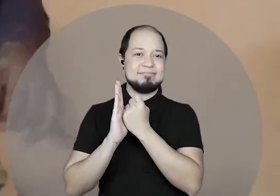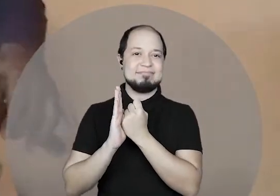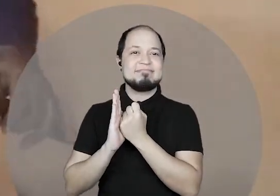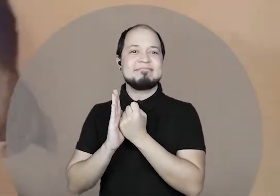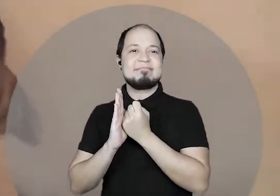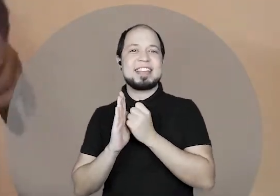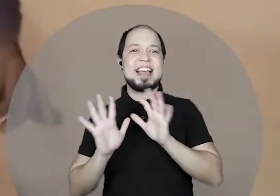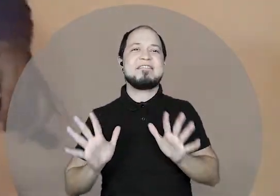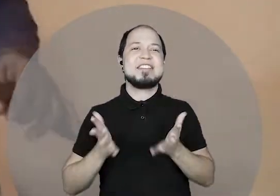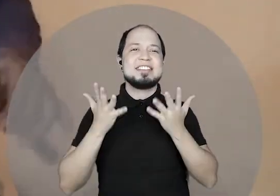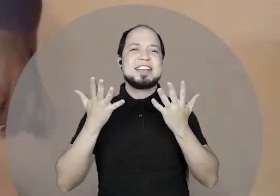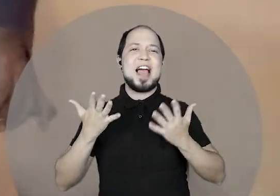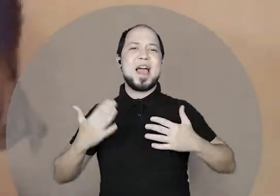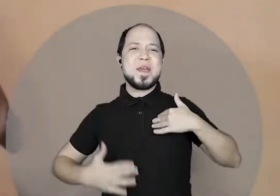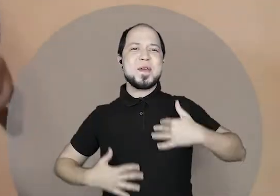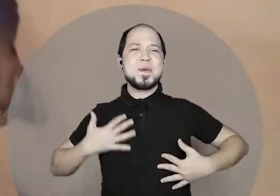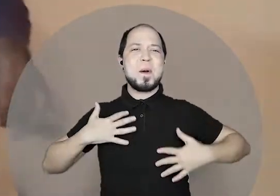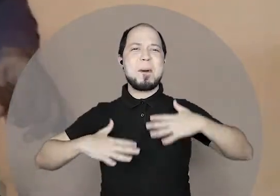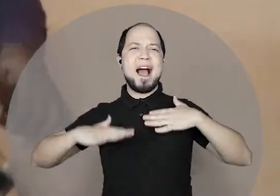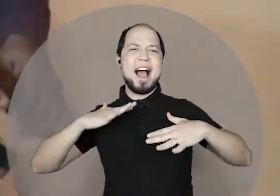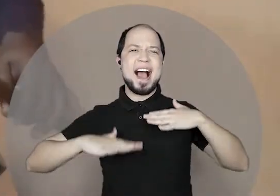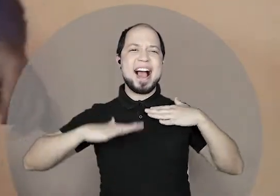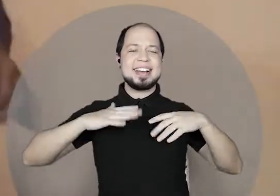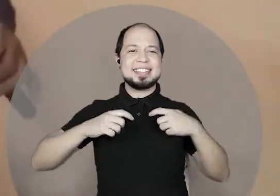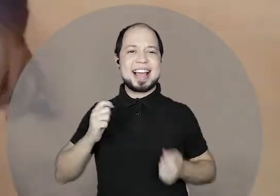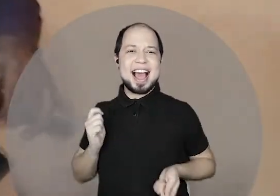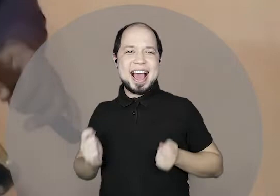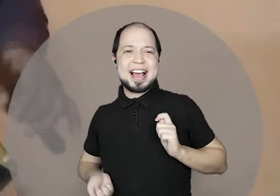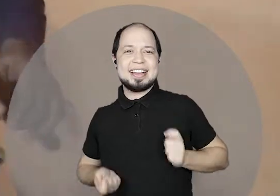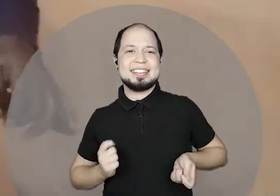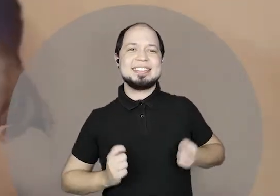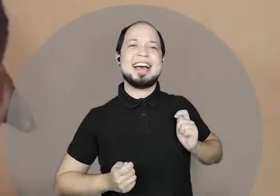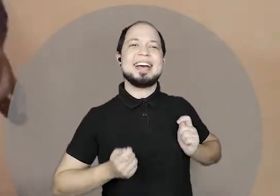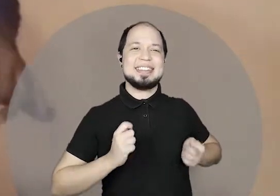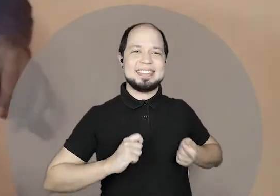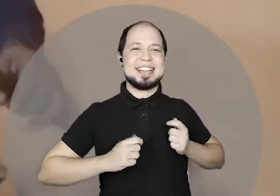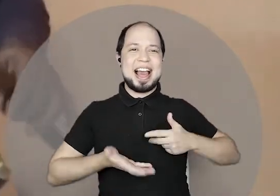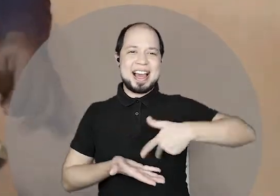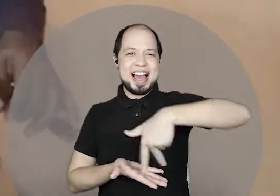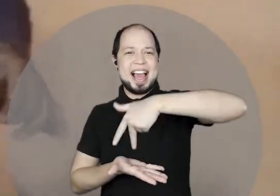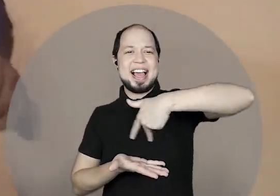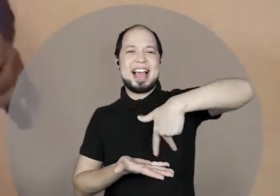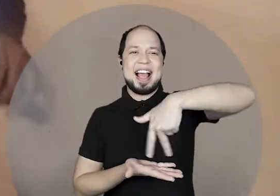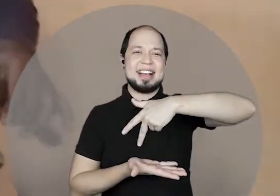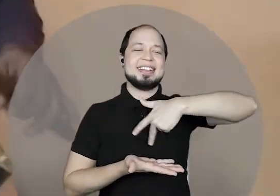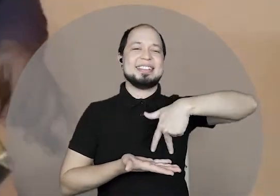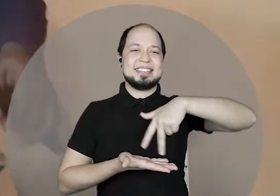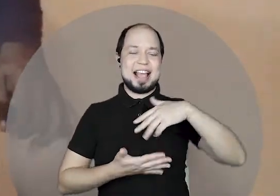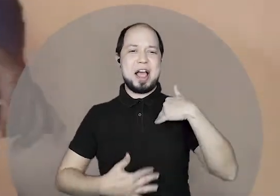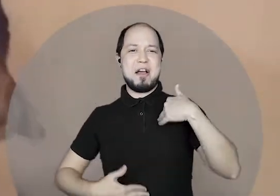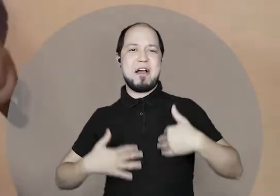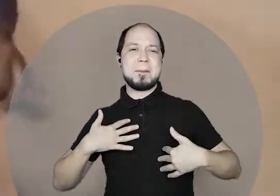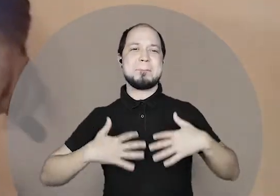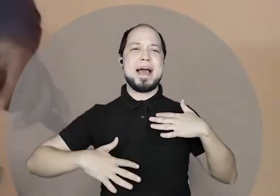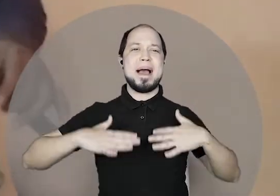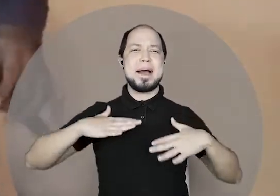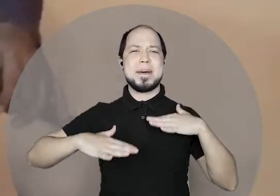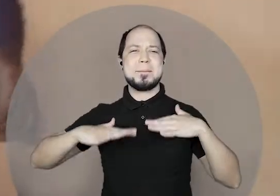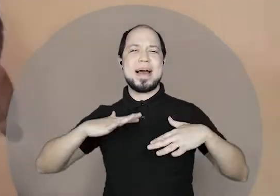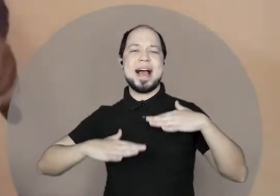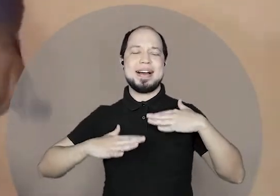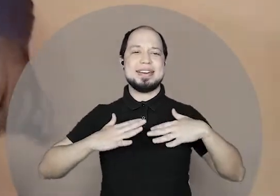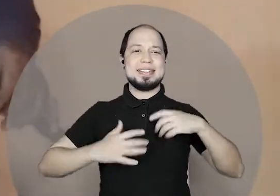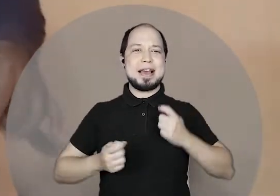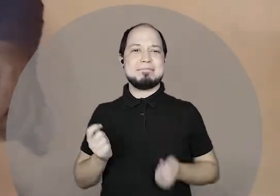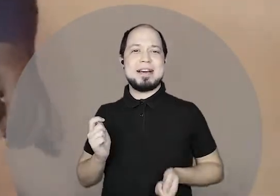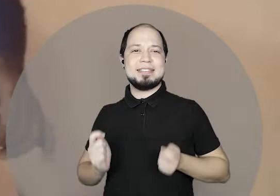gandaia. Oi, balança o corpo, balança a saia, balança o corpo, balança a saia, balança o corpo, balança a saia,